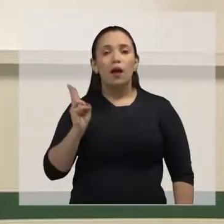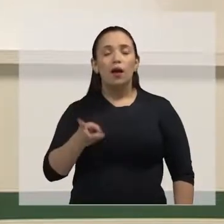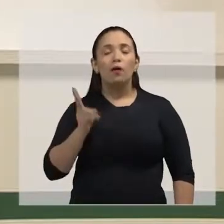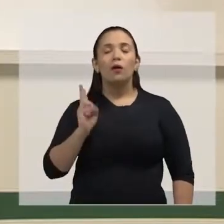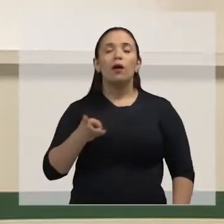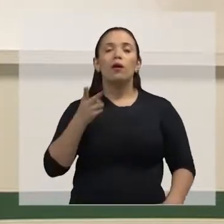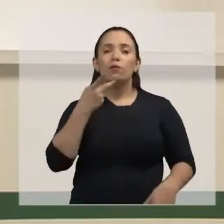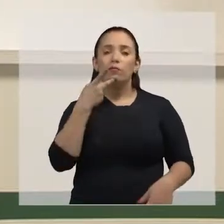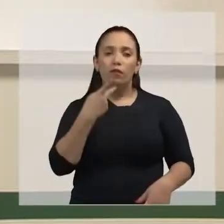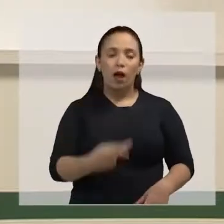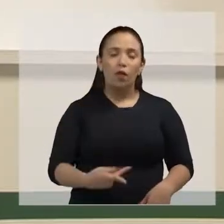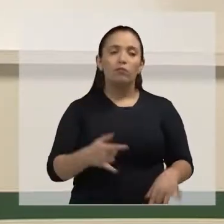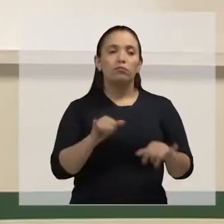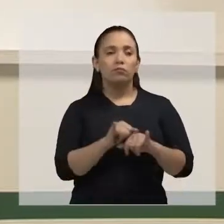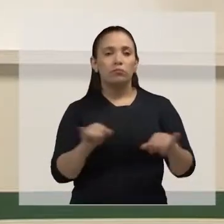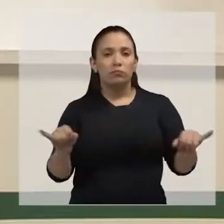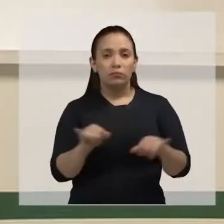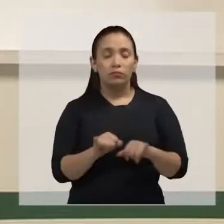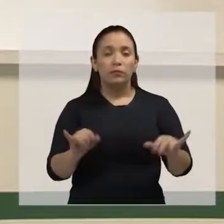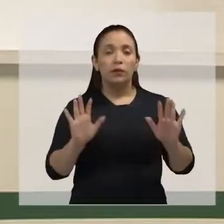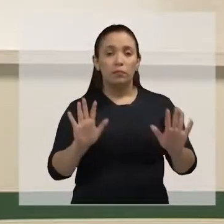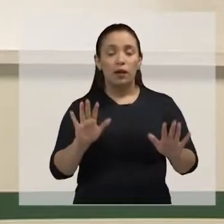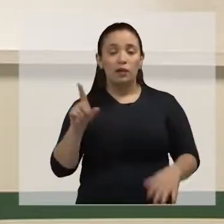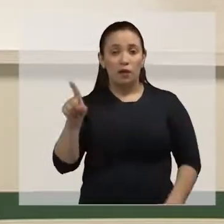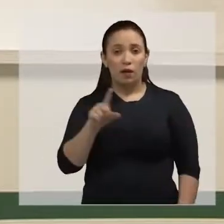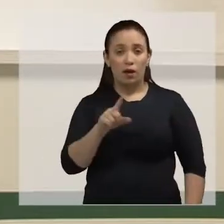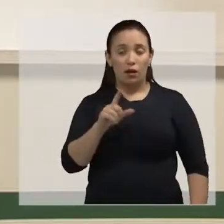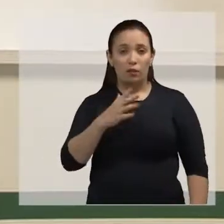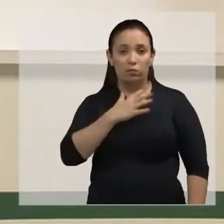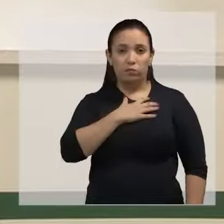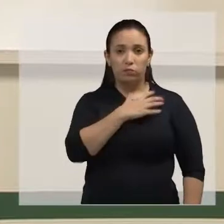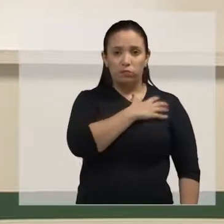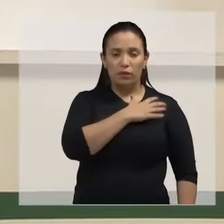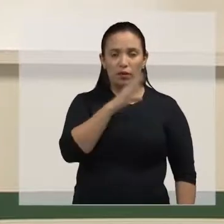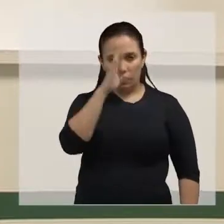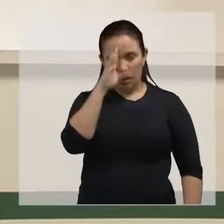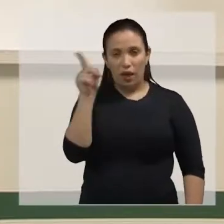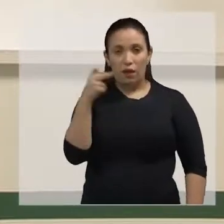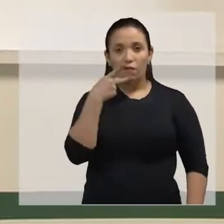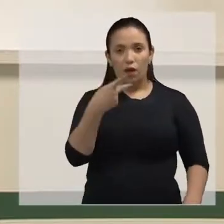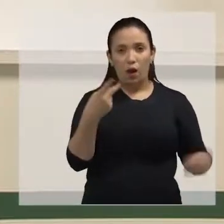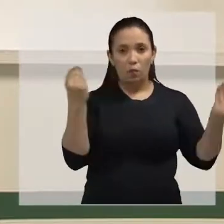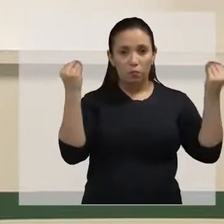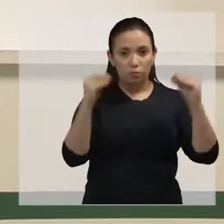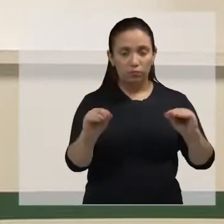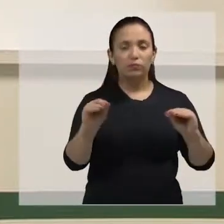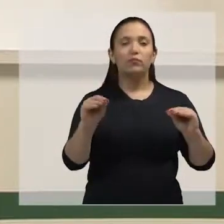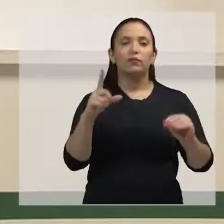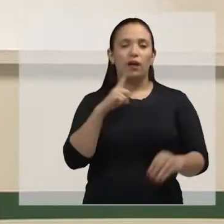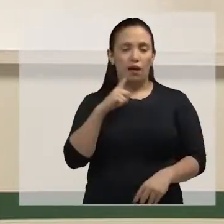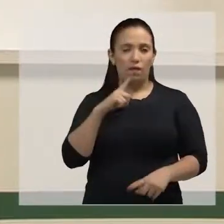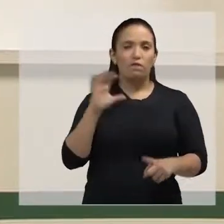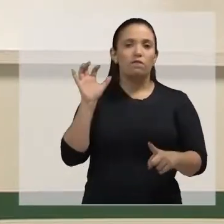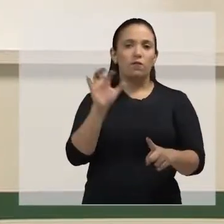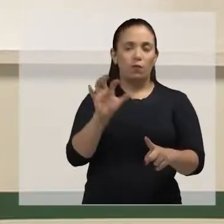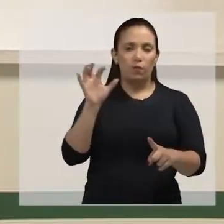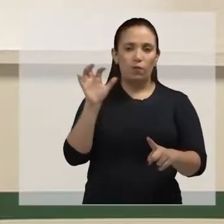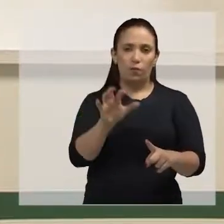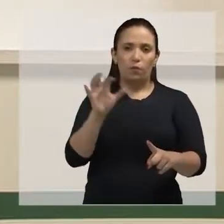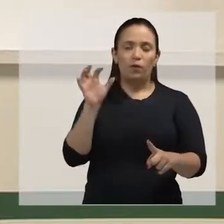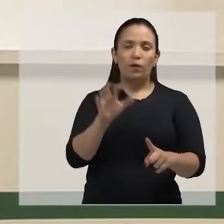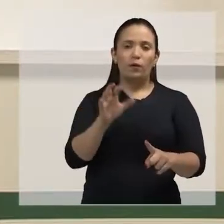do plenário que... Você acha que essa decisão do general... Pesou sim. Fez com que ela... Não, ela... Fez com que ela pensasse assim,